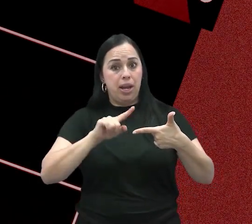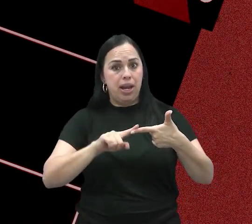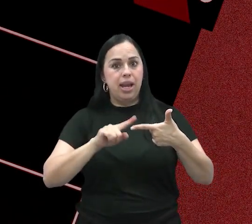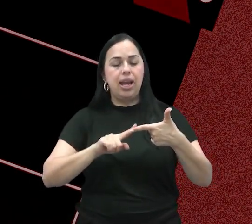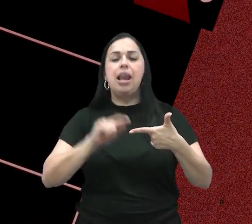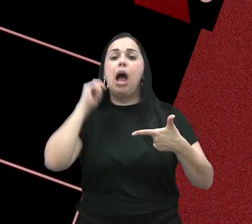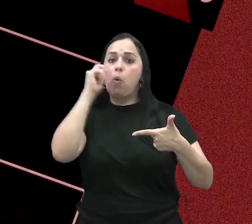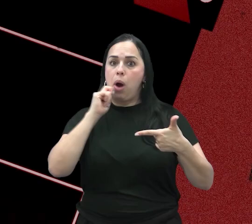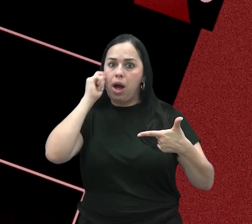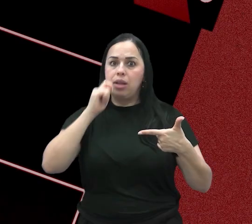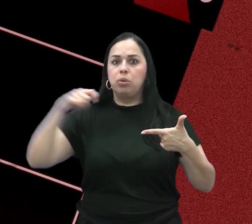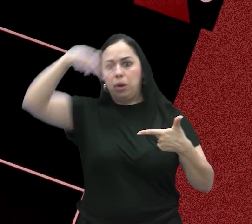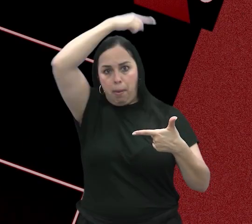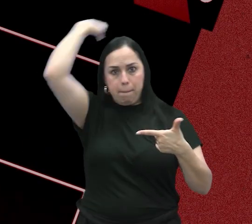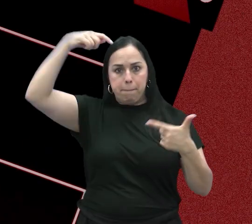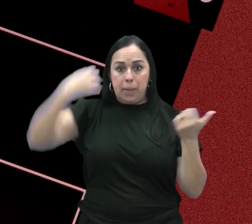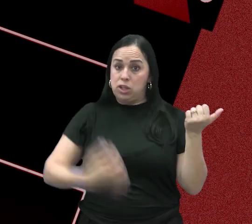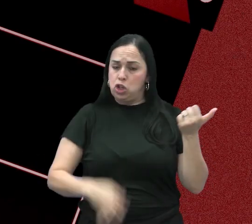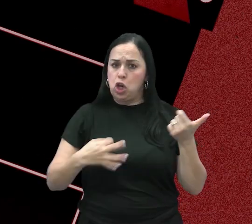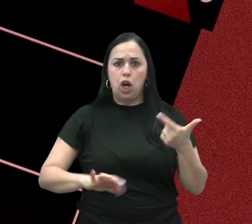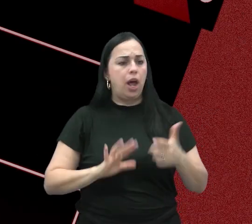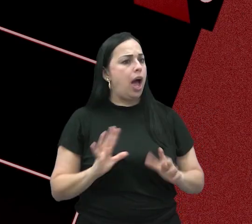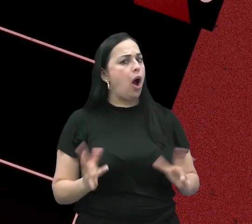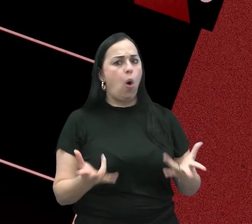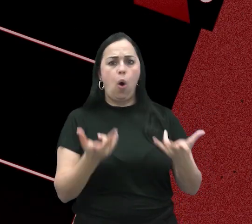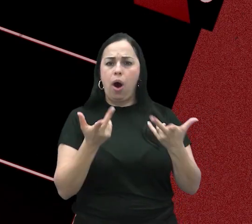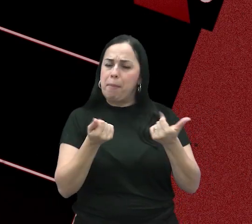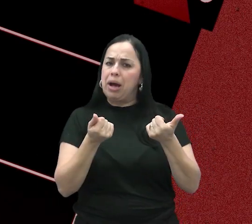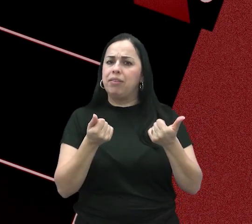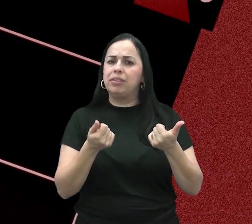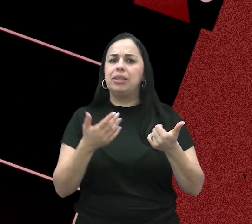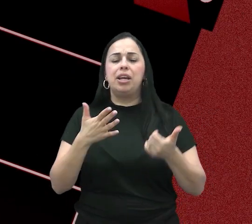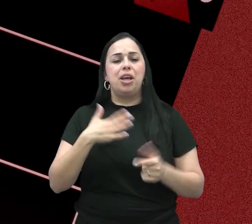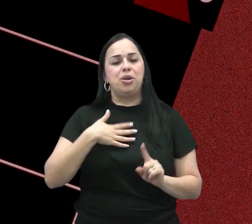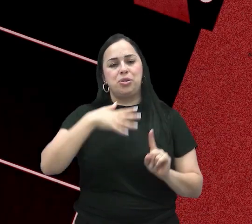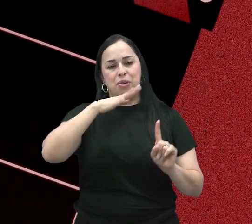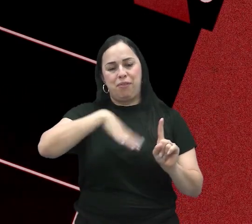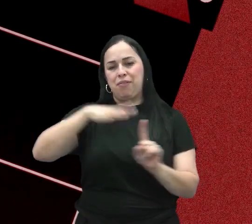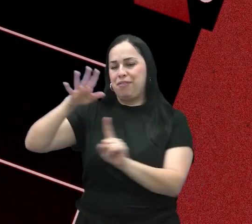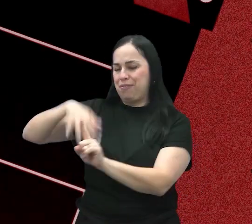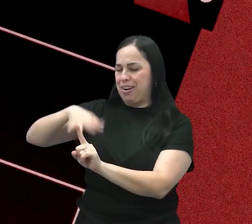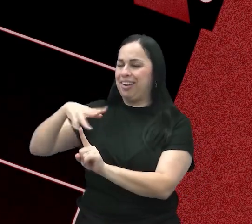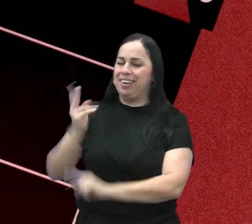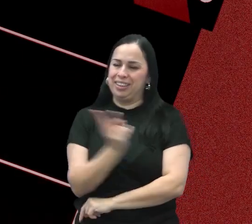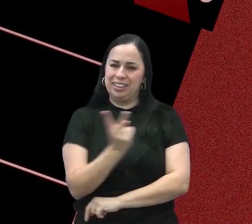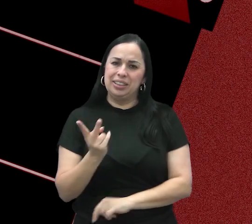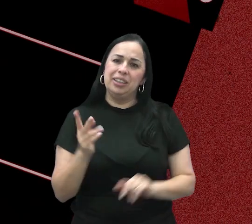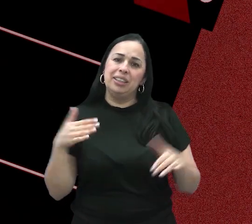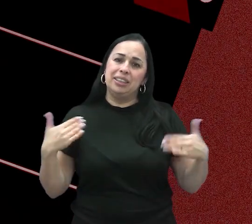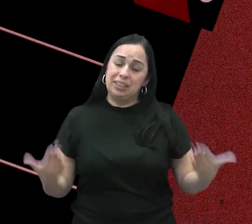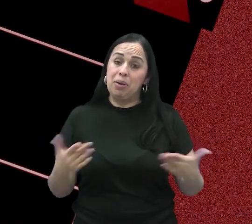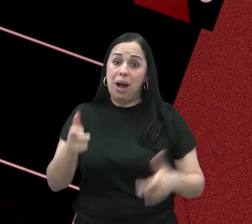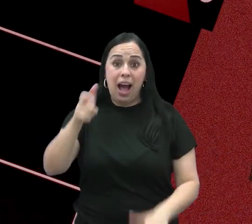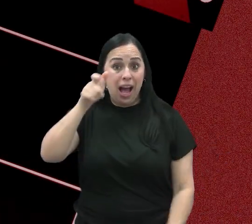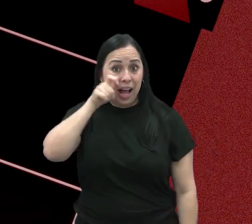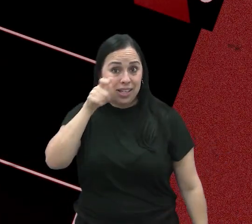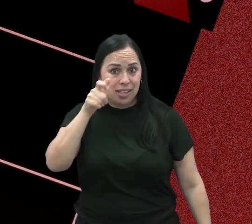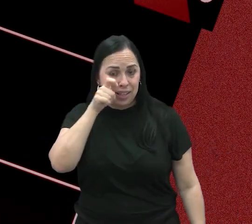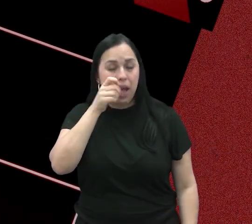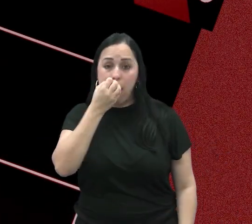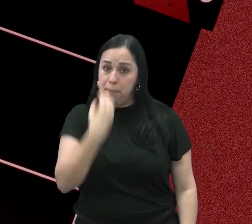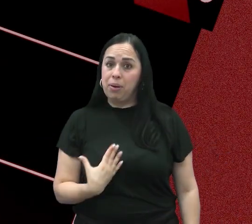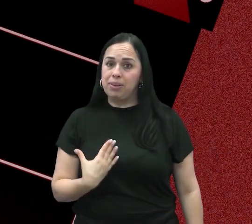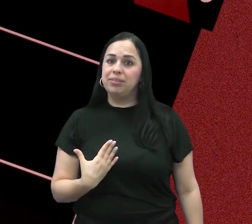é um ator mexicano muito bom e que eu gosto bastante. Sou fã dos dois. É isso, assistam,